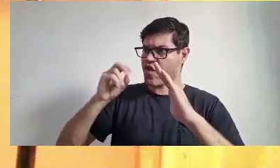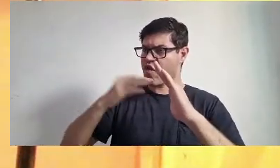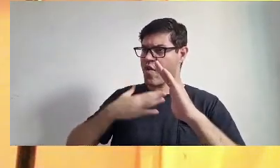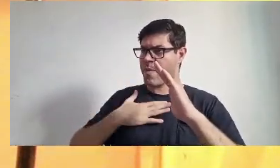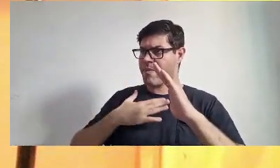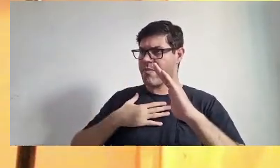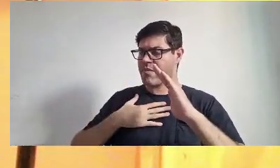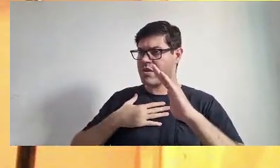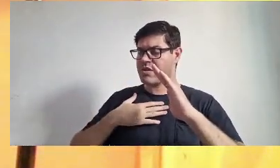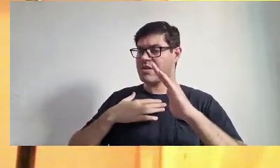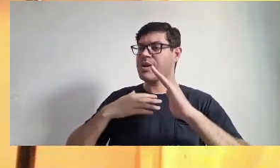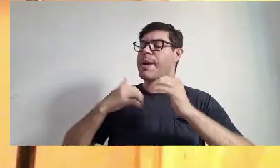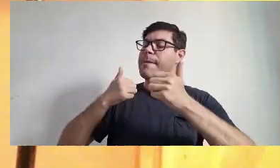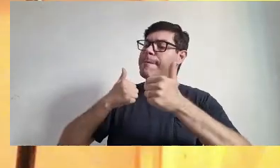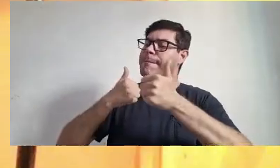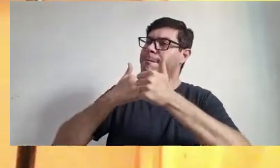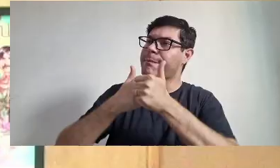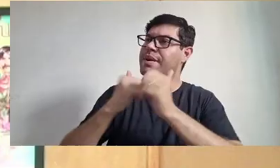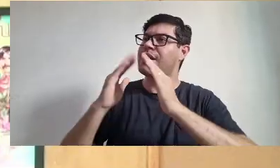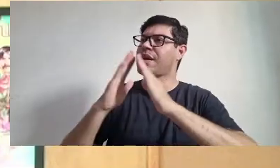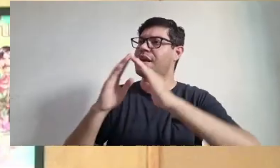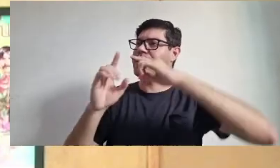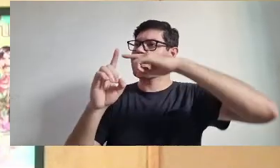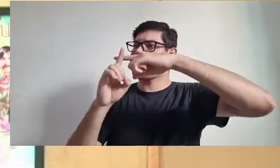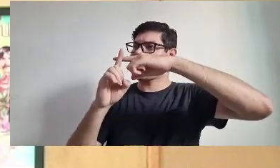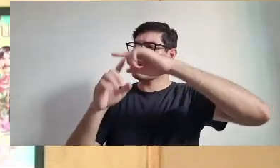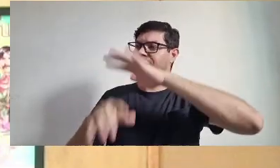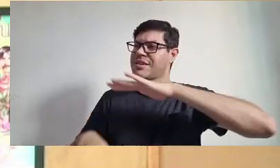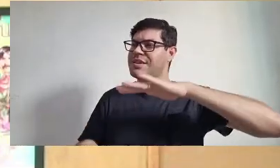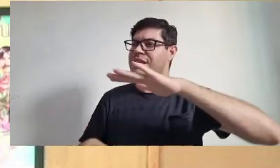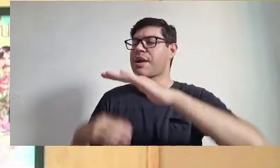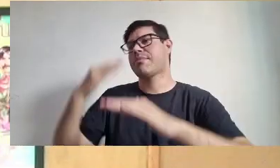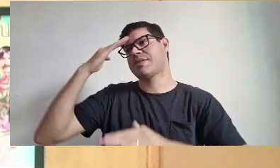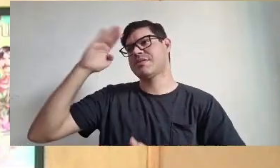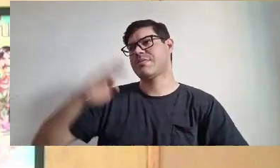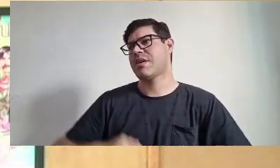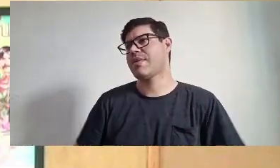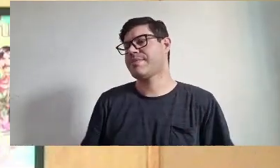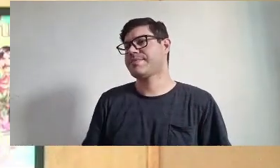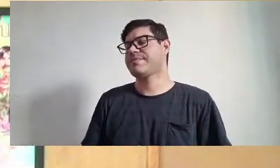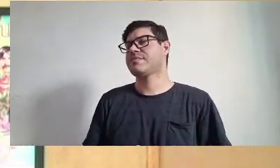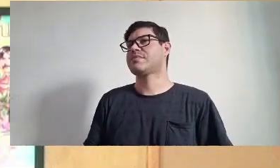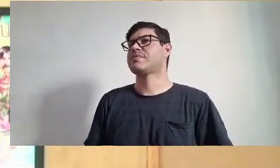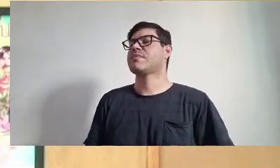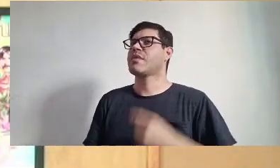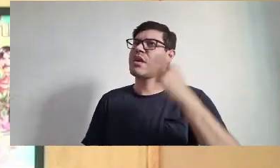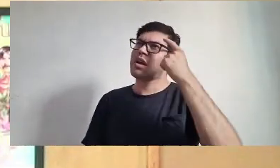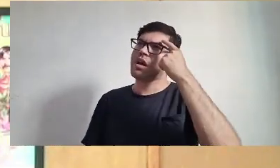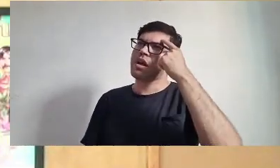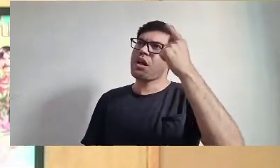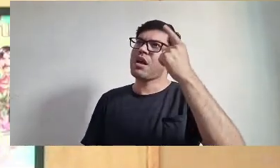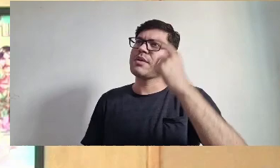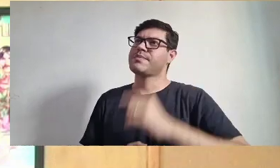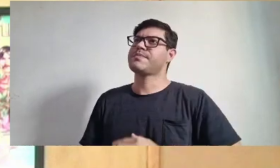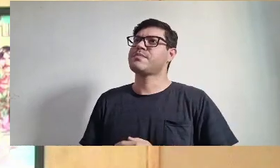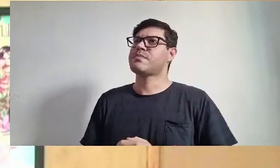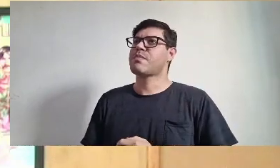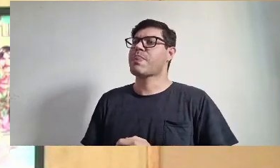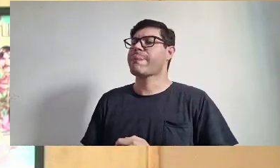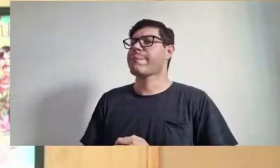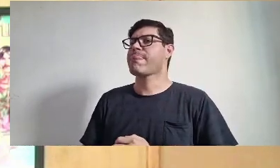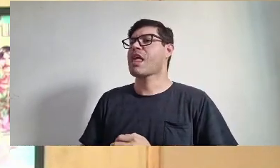é? Olha. Eu me lembro que tinha... Eu morava na região, morava no Nova Araras.